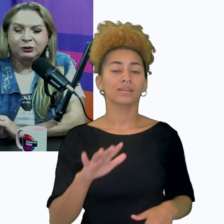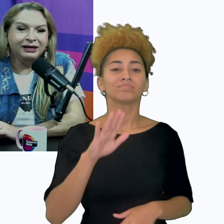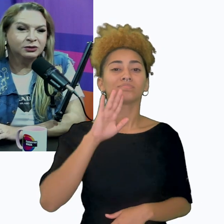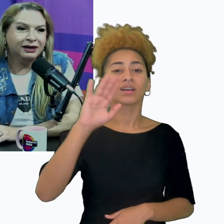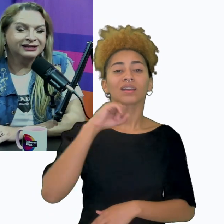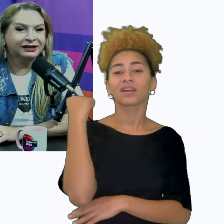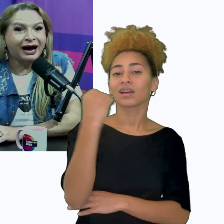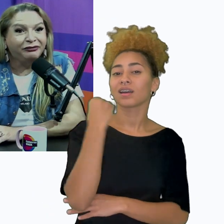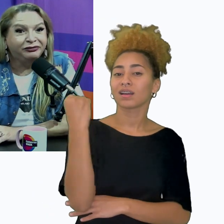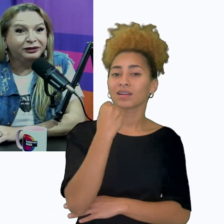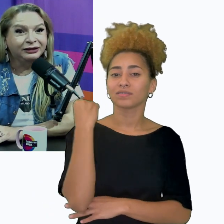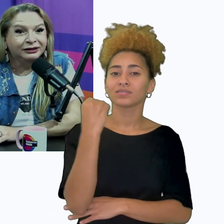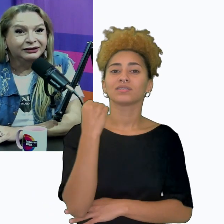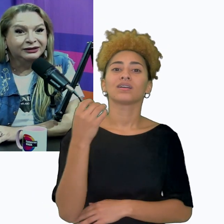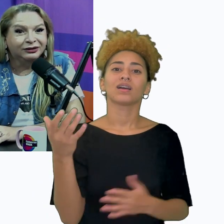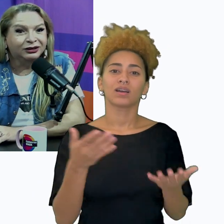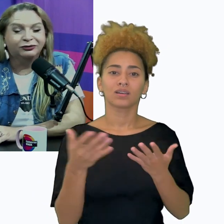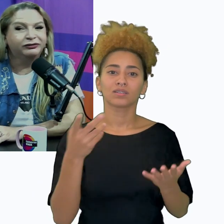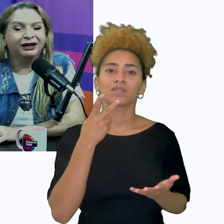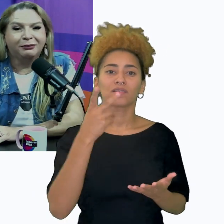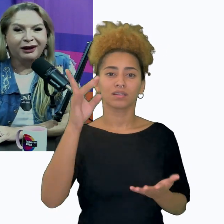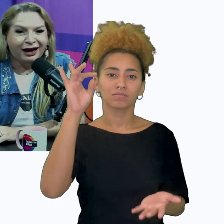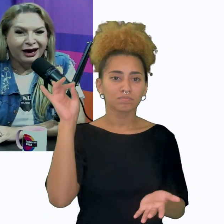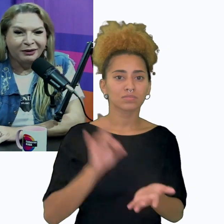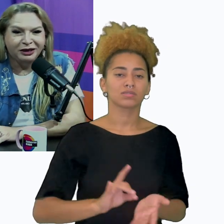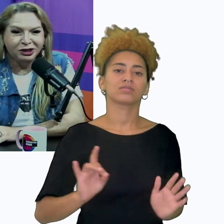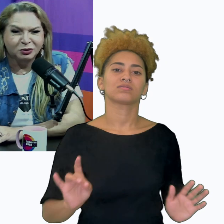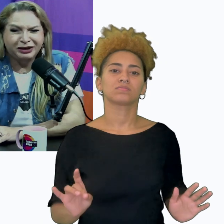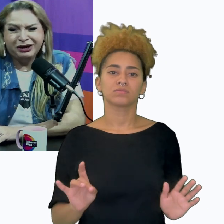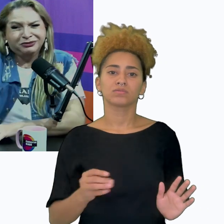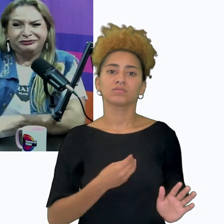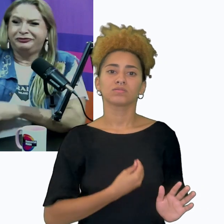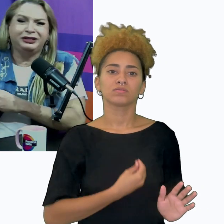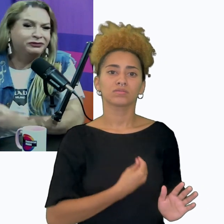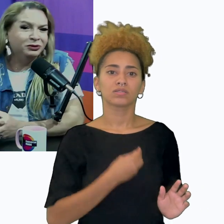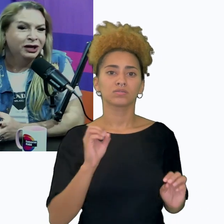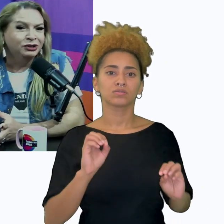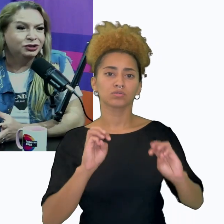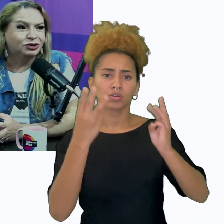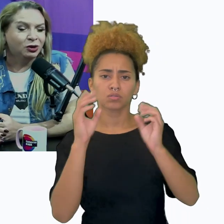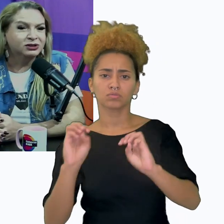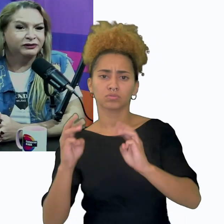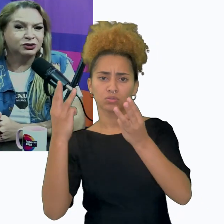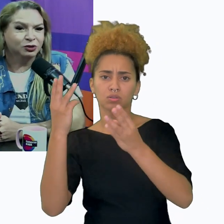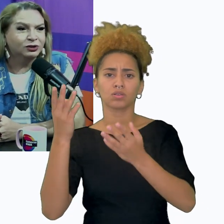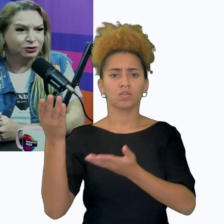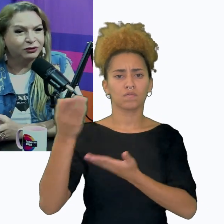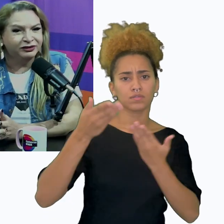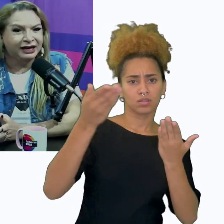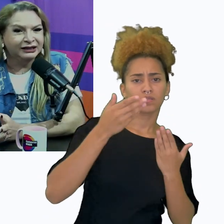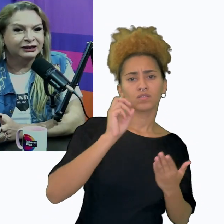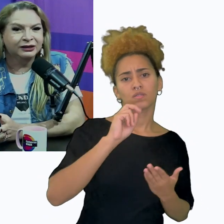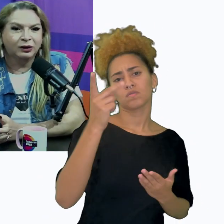E o mais grave, e agora eu vou hablar mesmo, porque eu vivo de shows, eu faço show quando